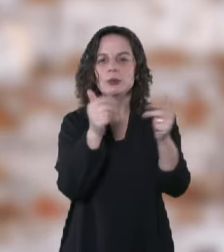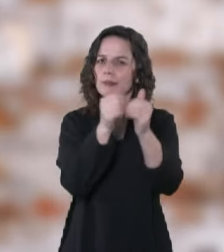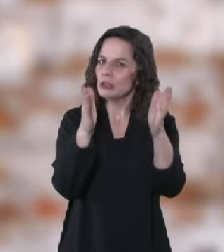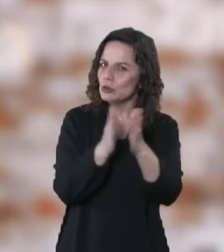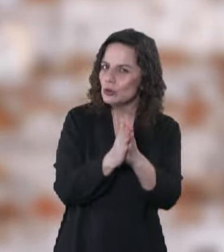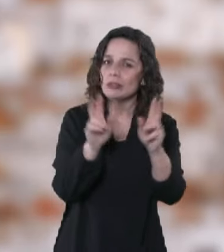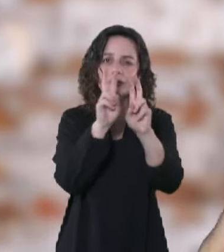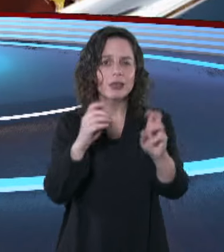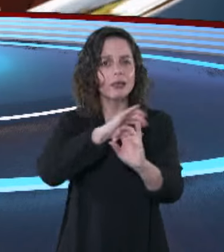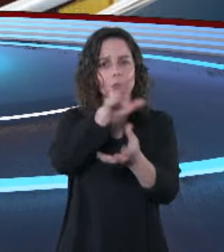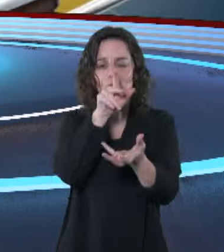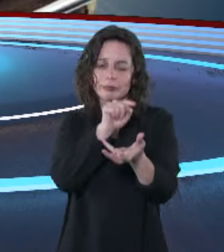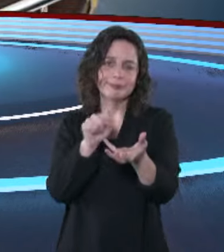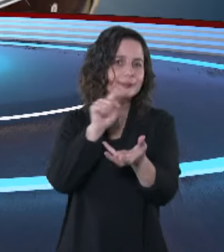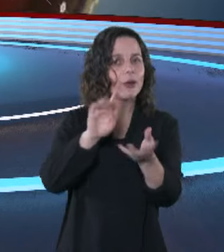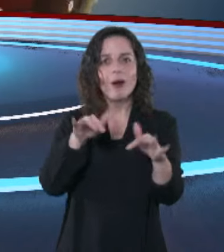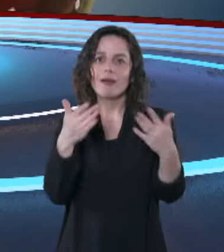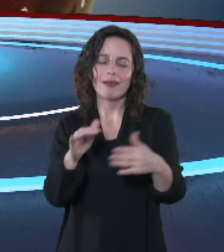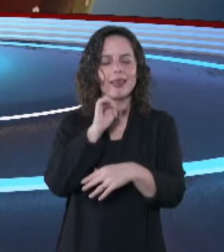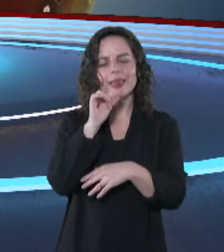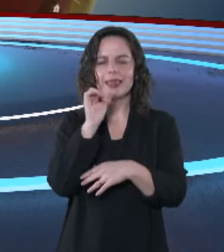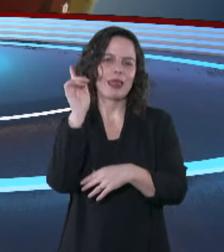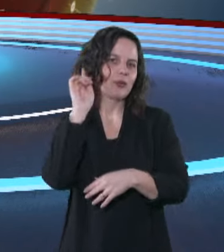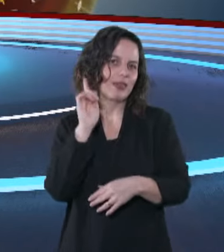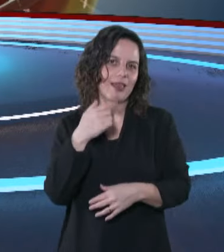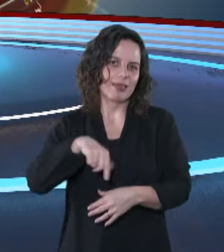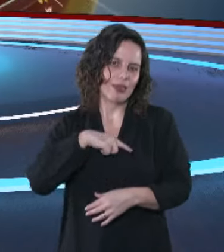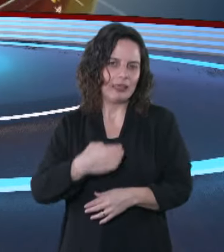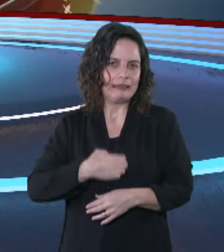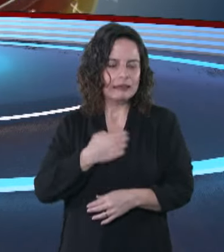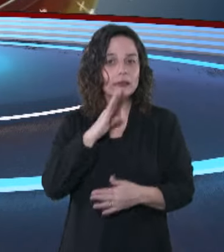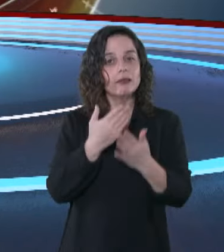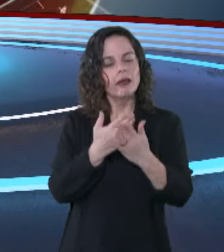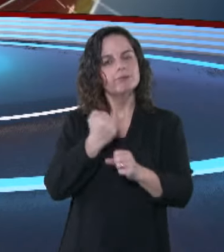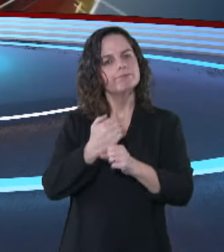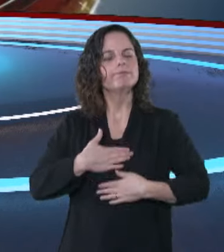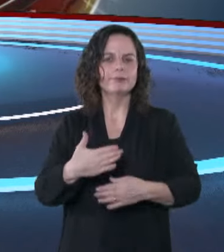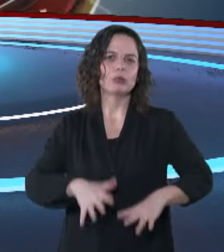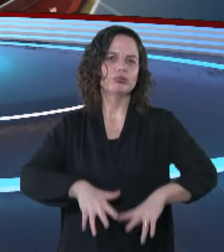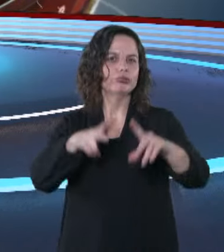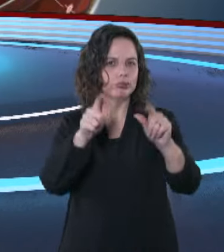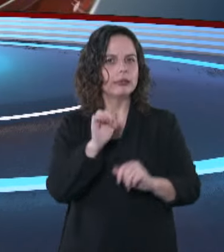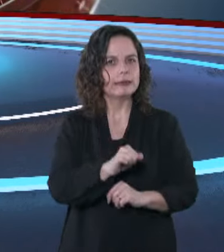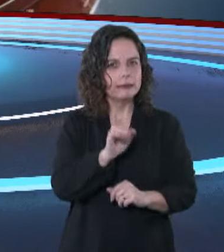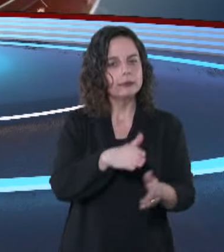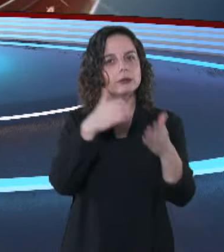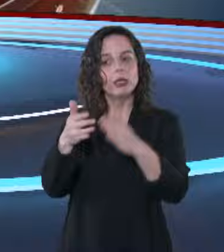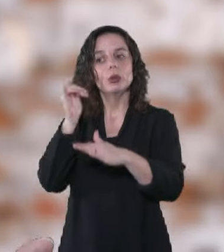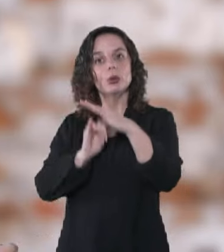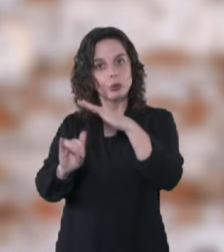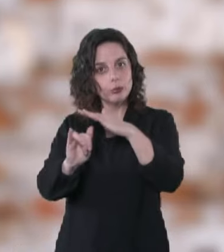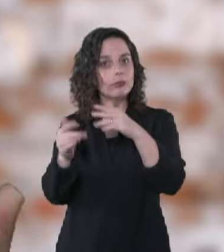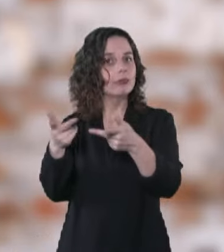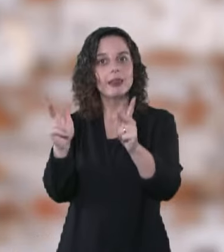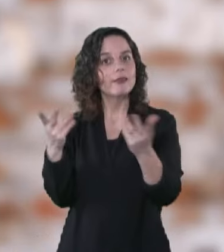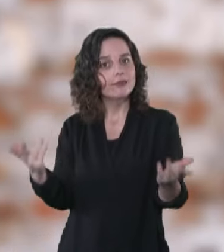qualquer lugar do mundo, e que é extremamente importante para nós e para esse desenvolvimento profissional. Mas também no canal YouTube,